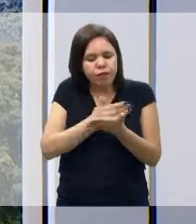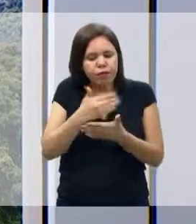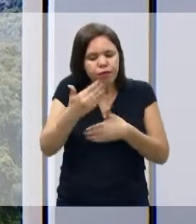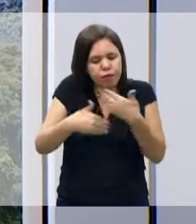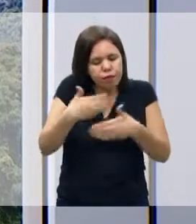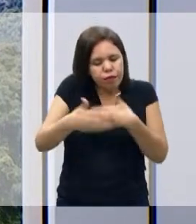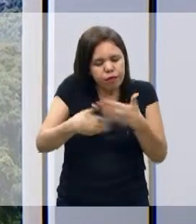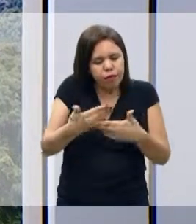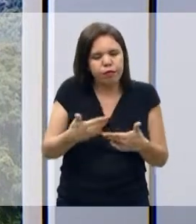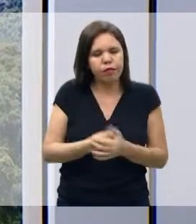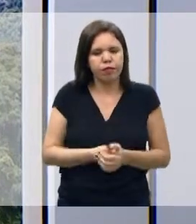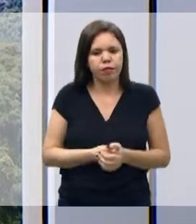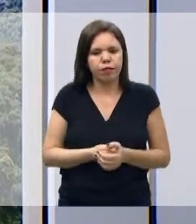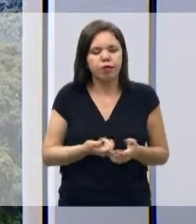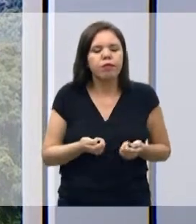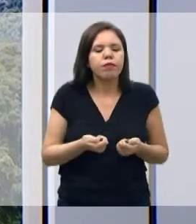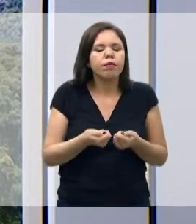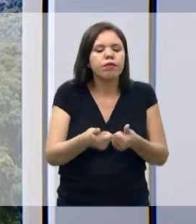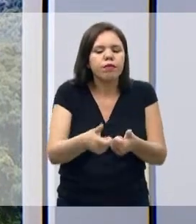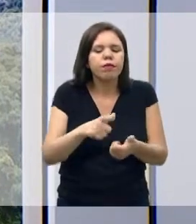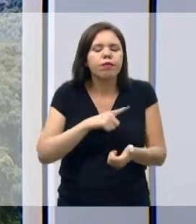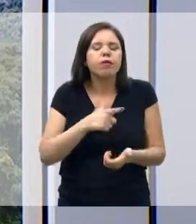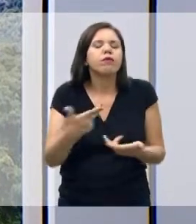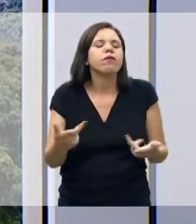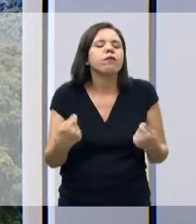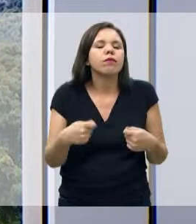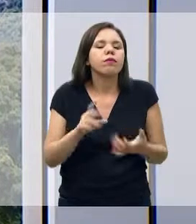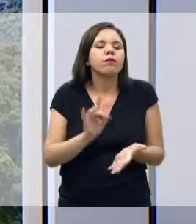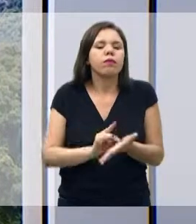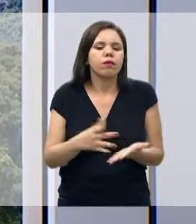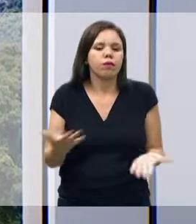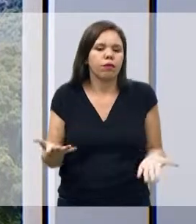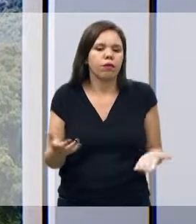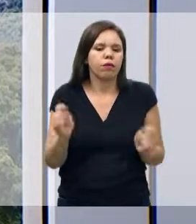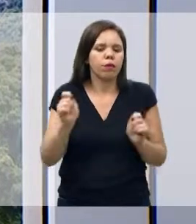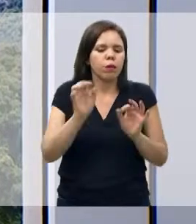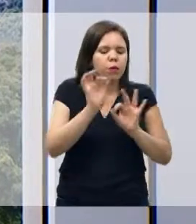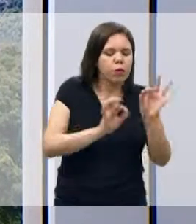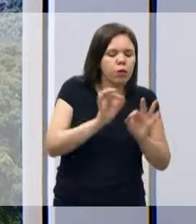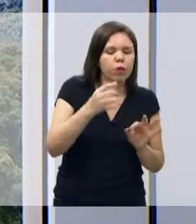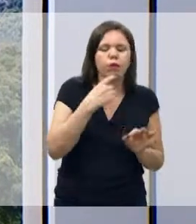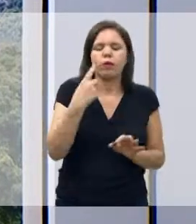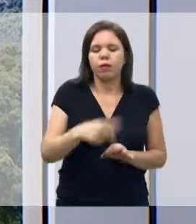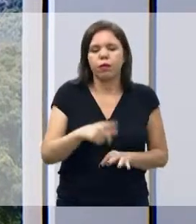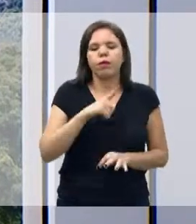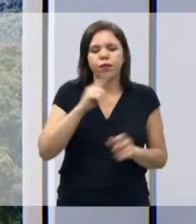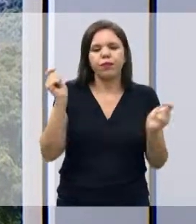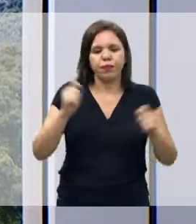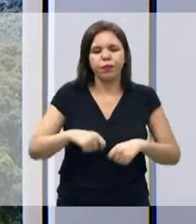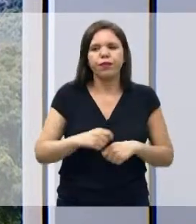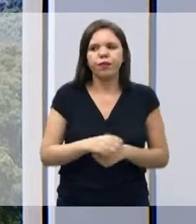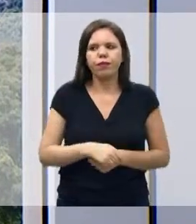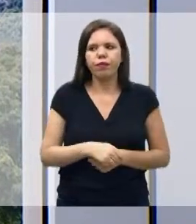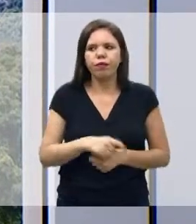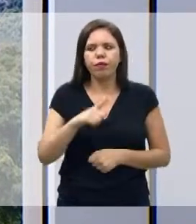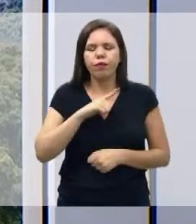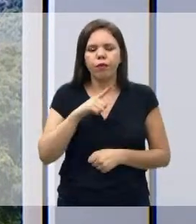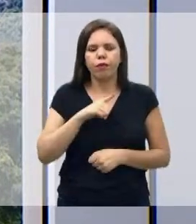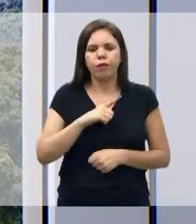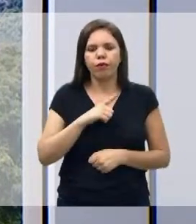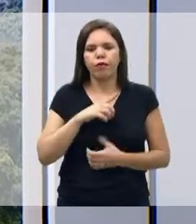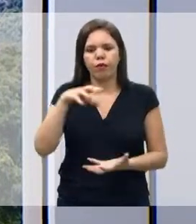olhar esse conjunto de ofertas existentes, né? O que se projeta é que Campinas tem capacidade para ter